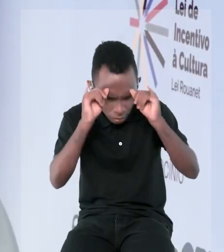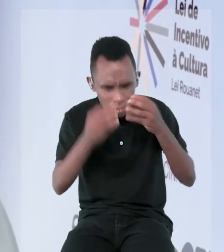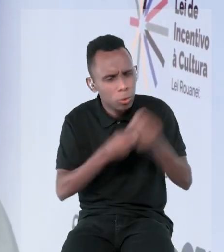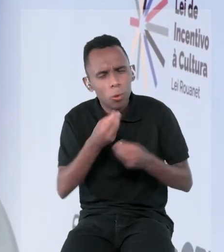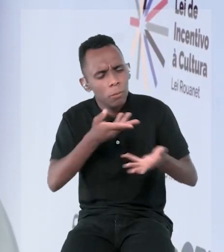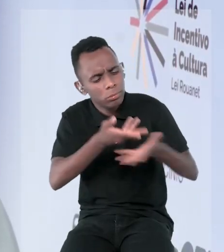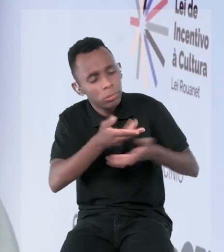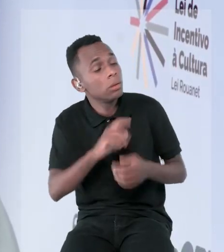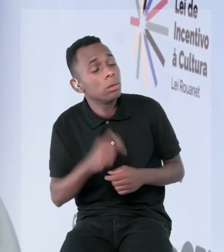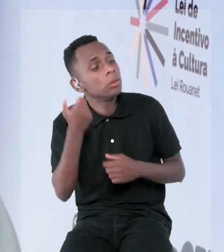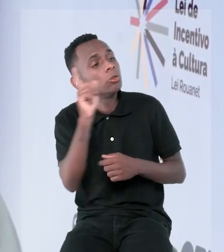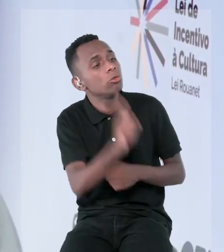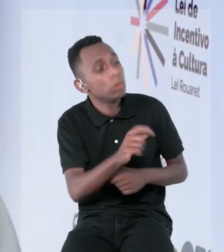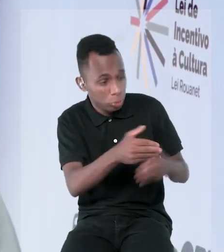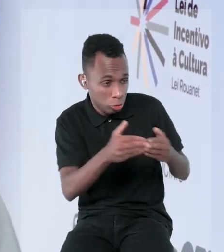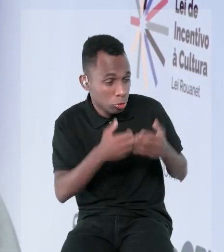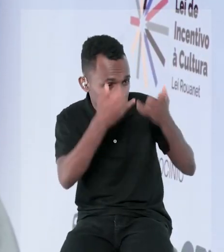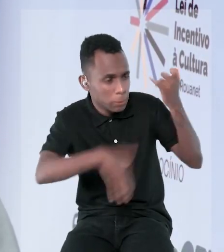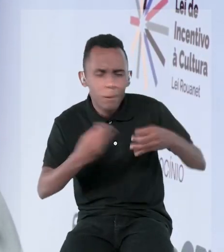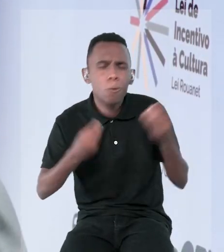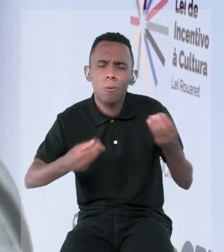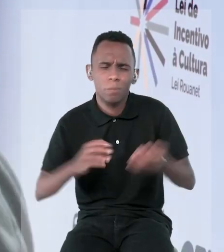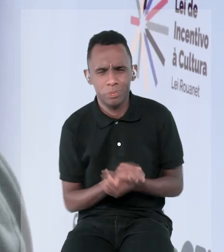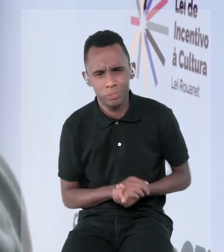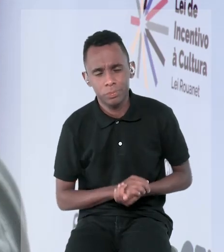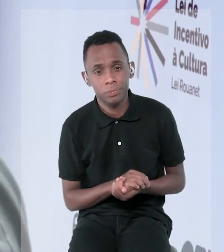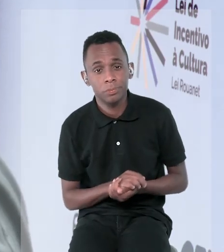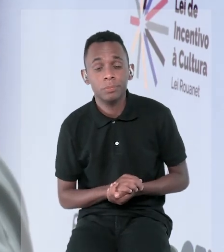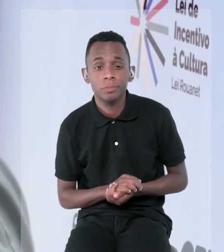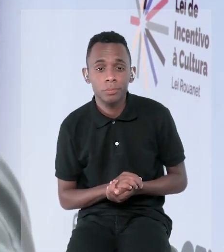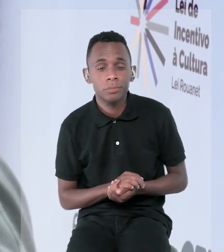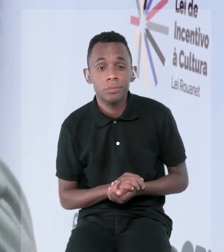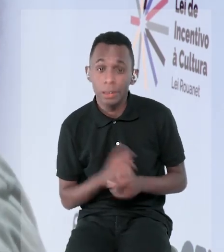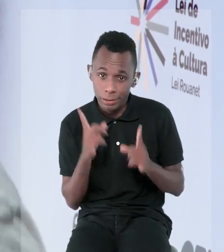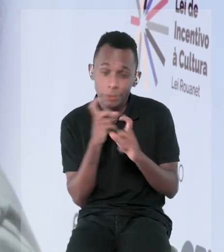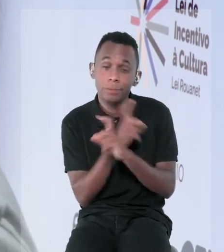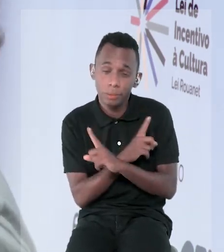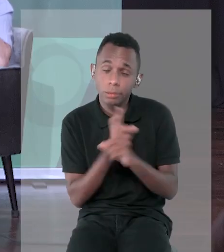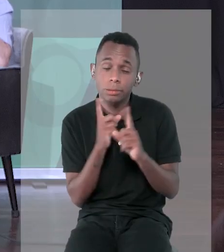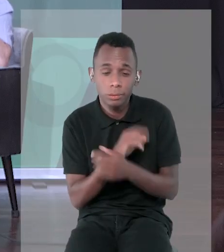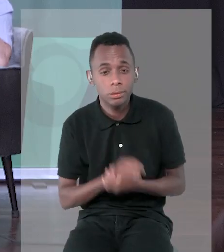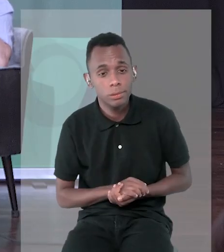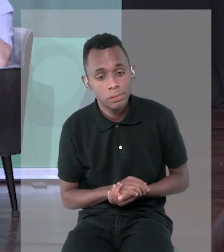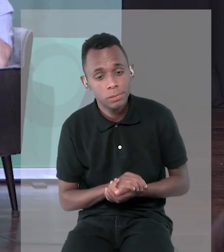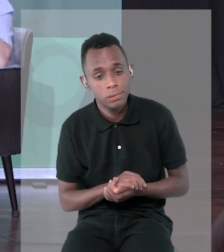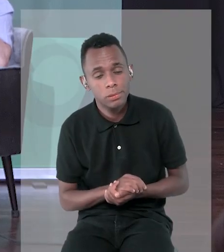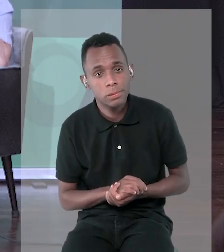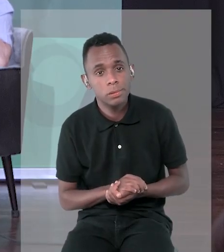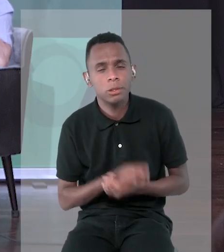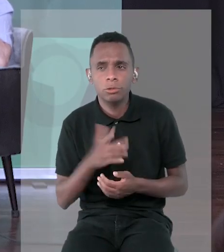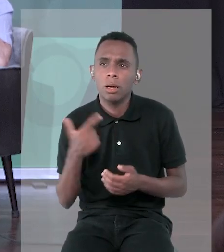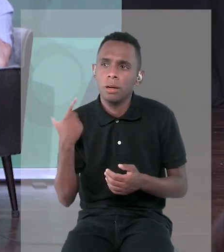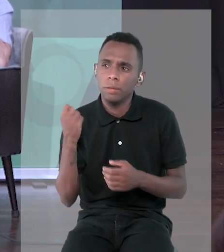é esse diálogo? Você chega lá e fala, olha, dá licença aqui. É difícil. Não, é muito difícil. Olha, faz